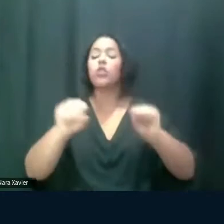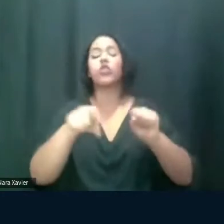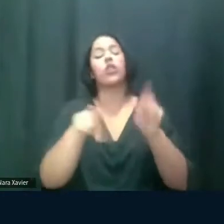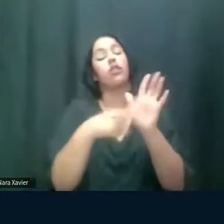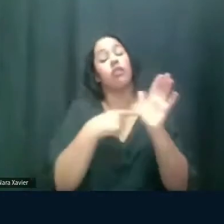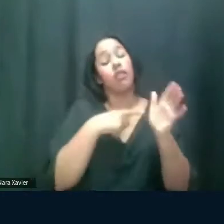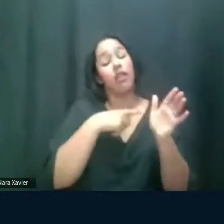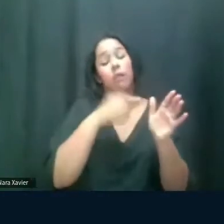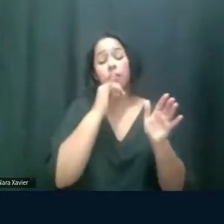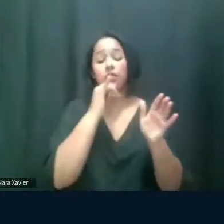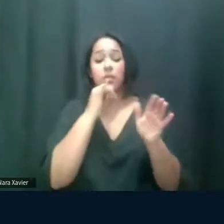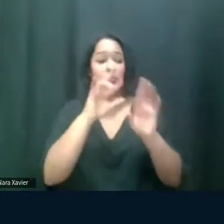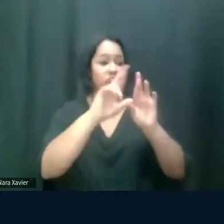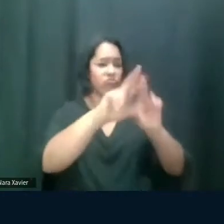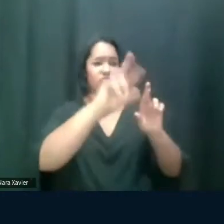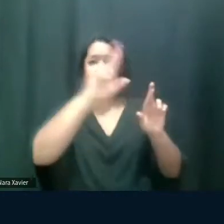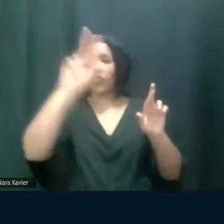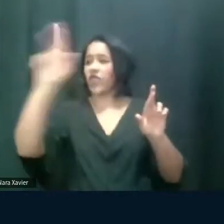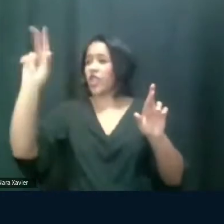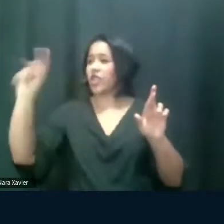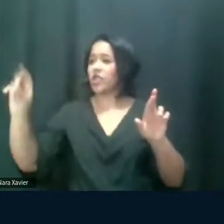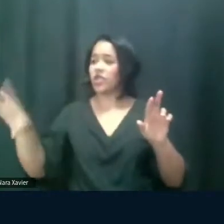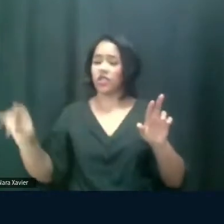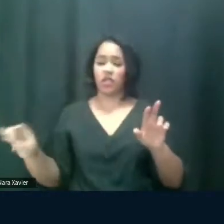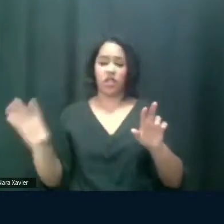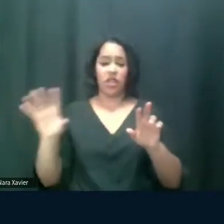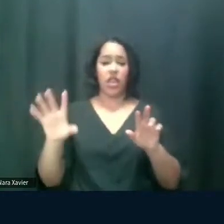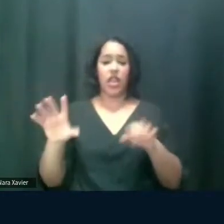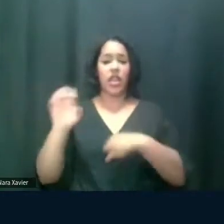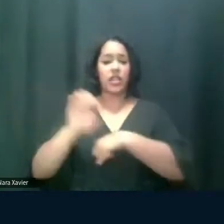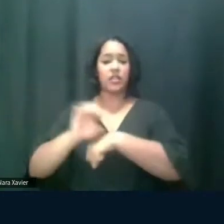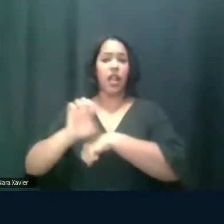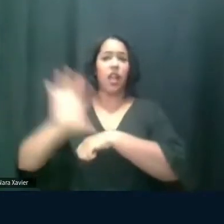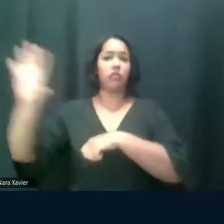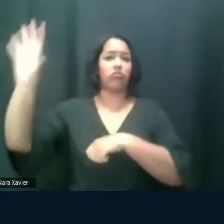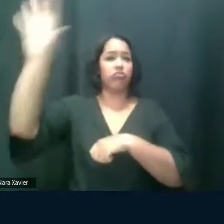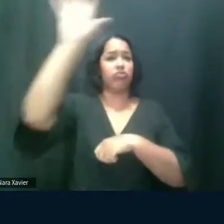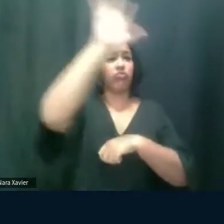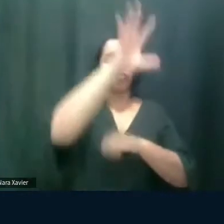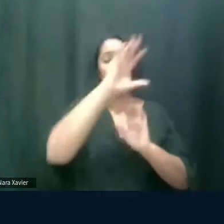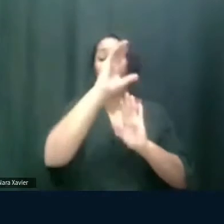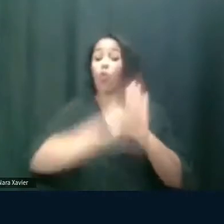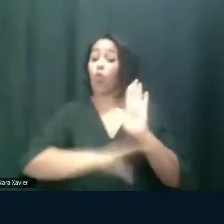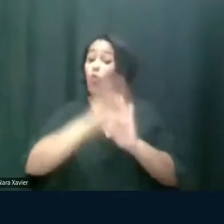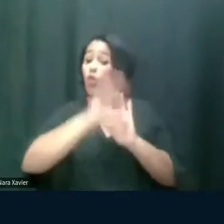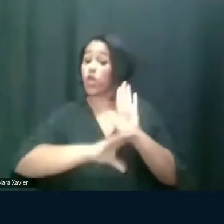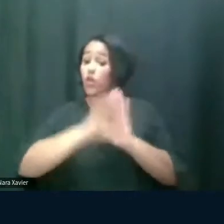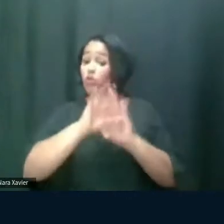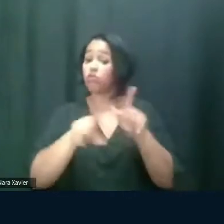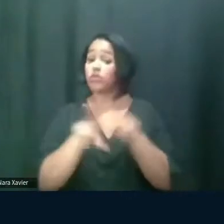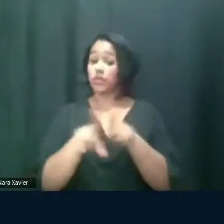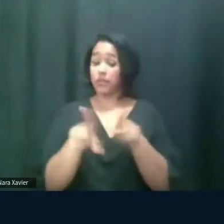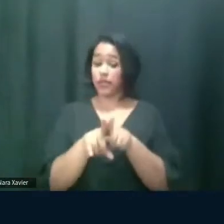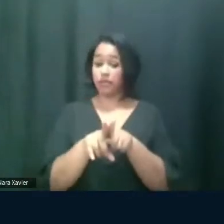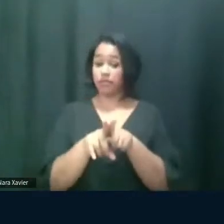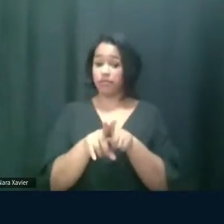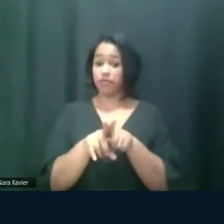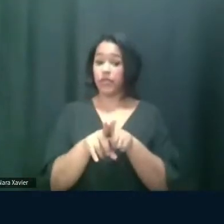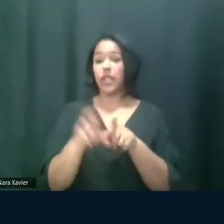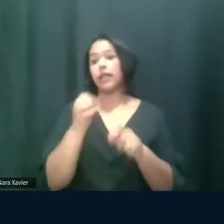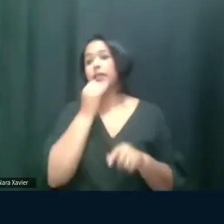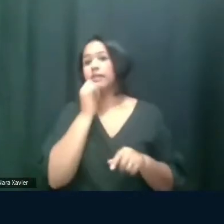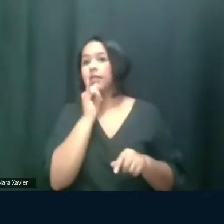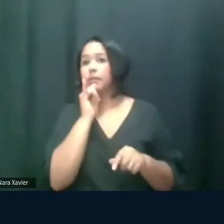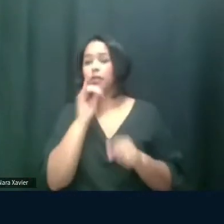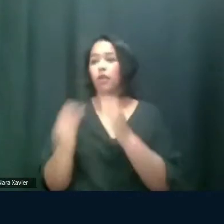dessas diferenças e distinções entre cada currículo. Claro, montar um CAIS em